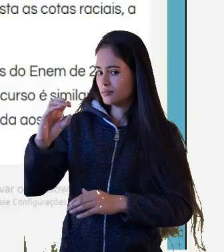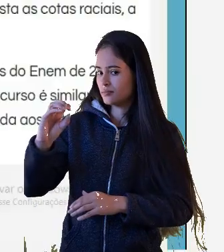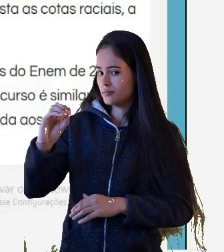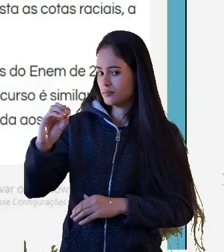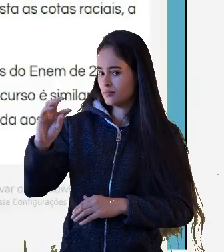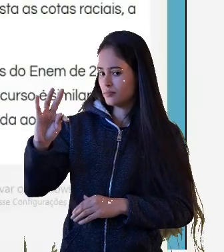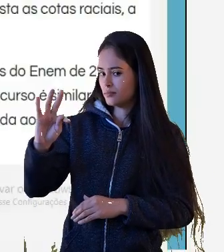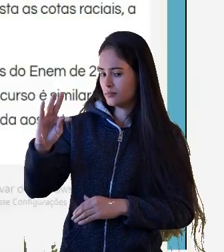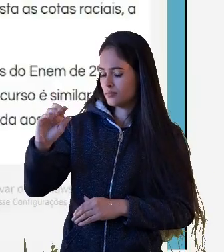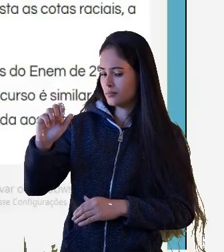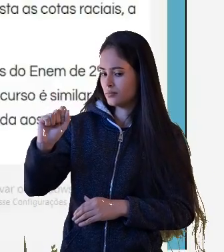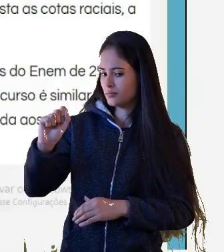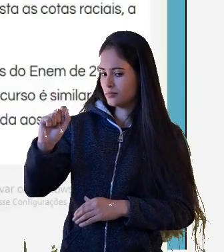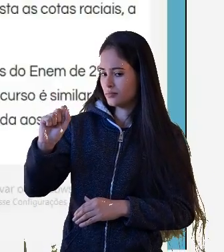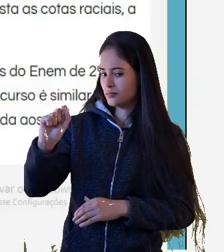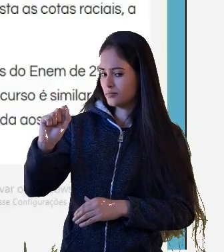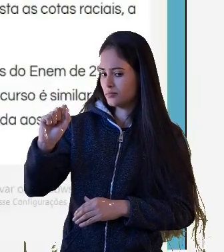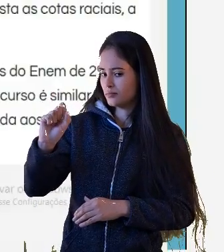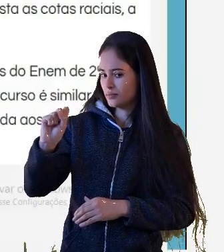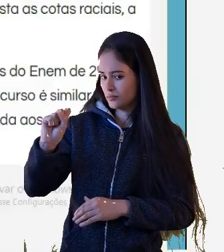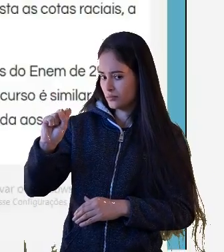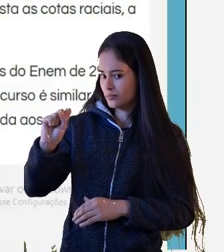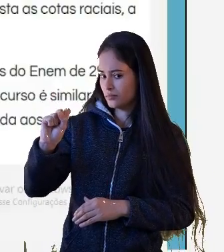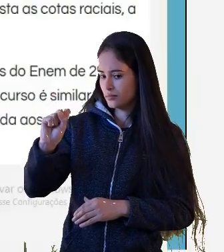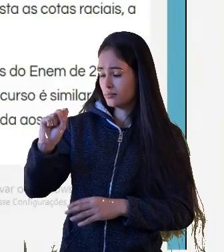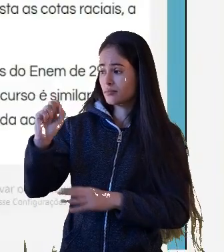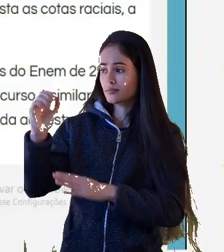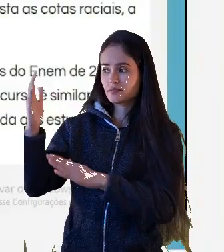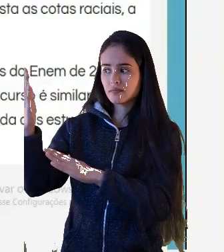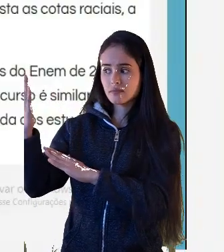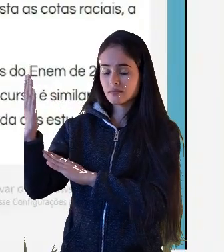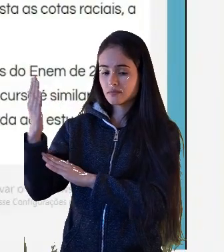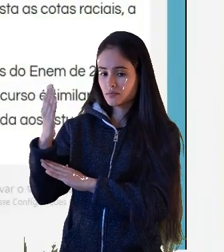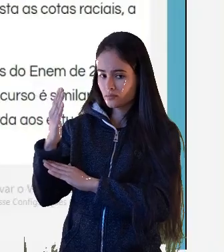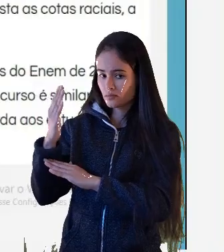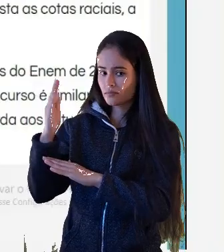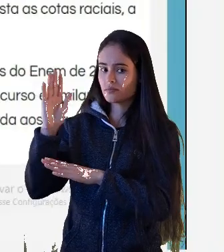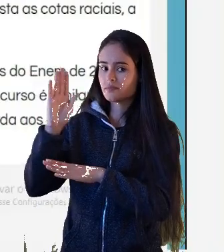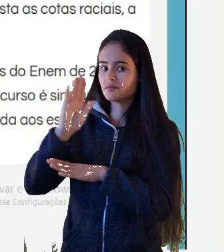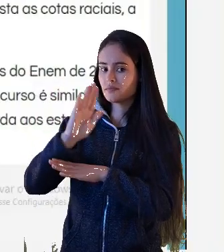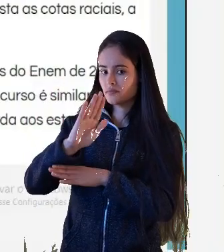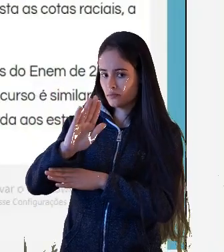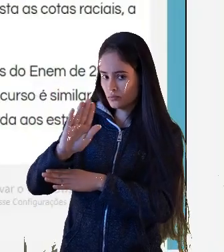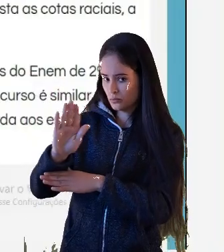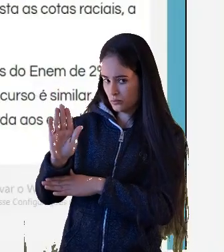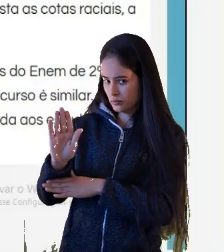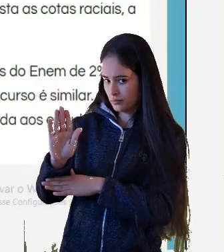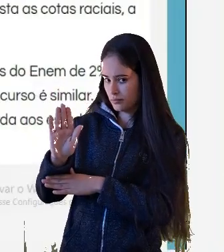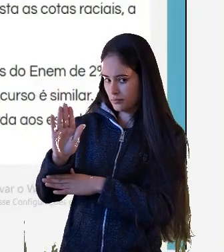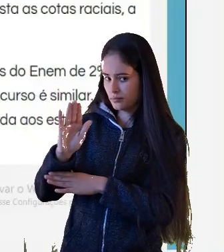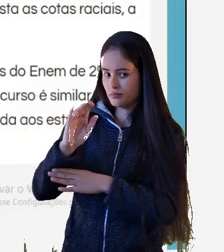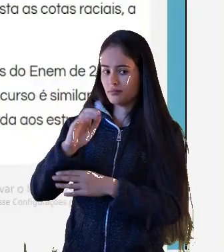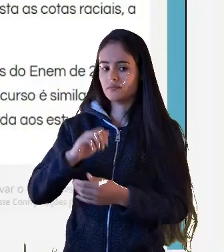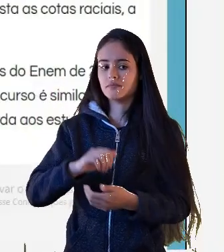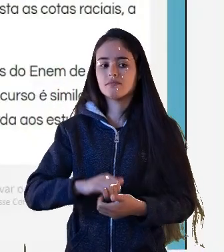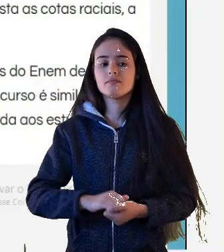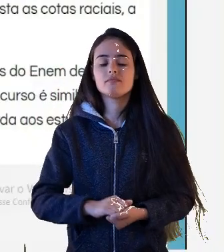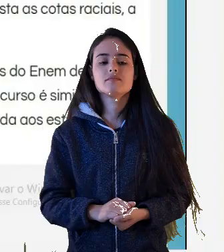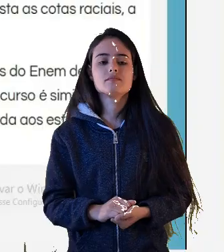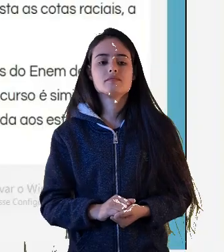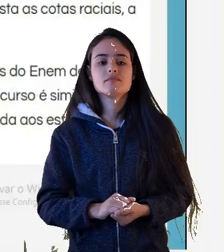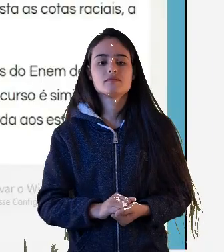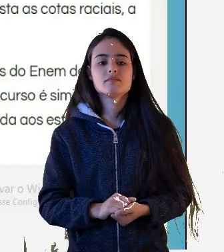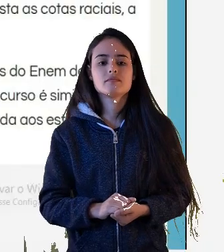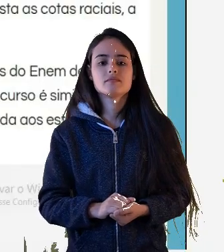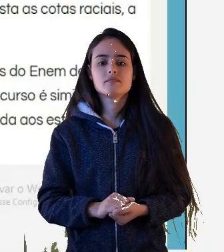de salário mínimo por pessoa, cada pessoa da família, né, ter a renda de um salário mínimo e meio.